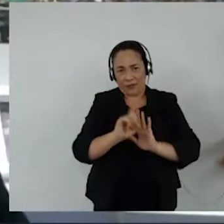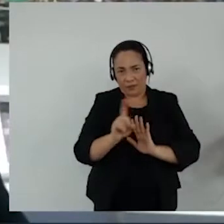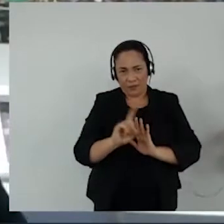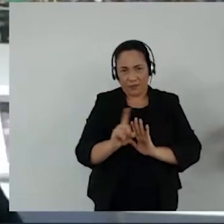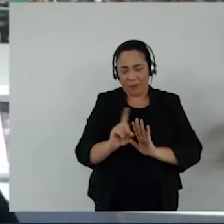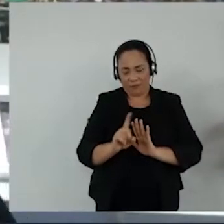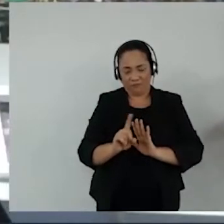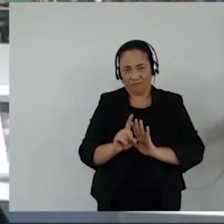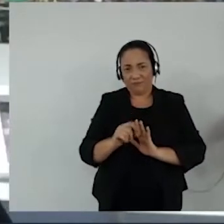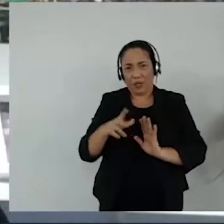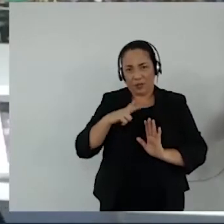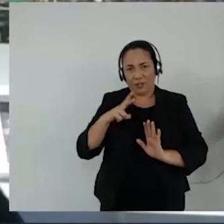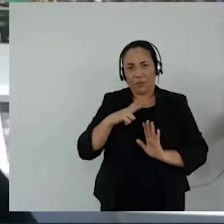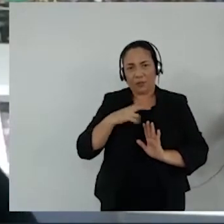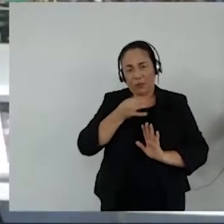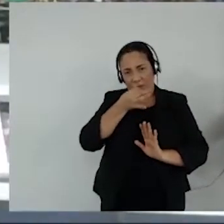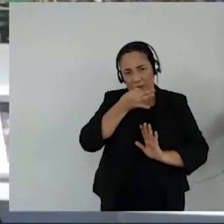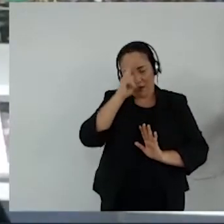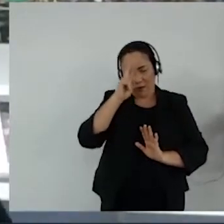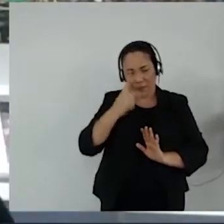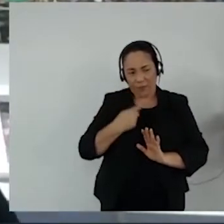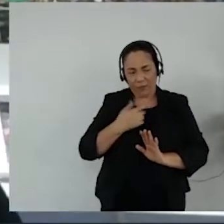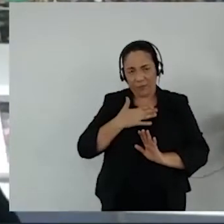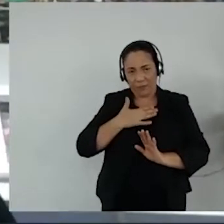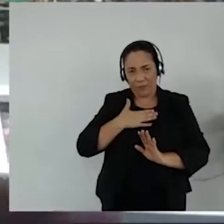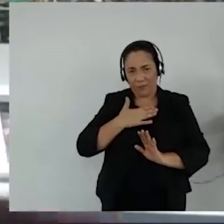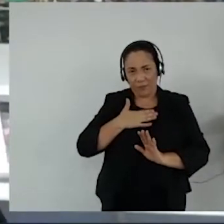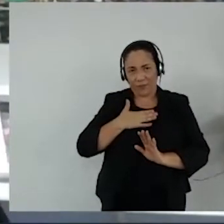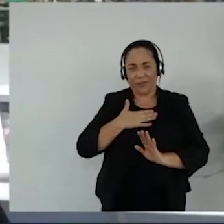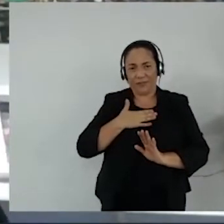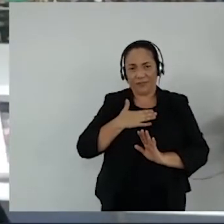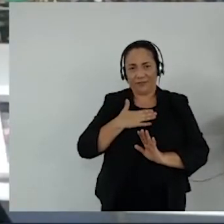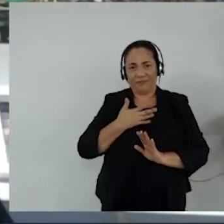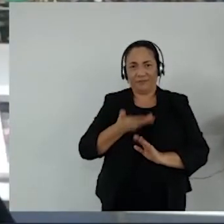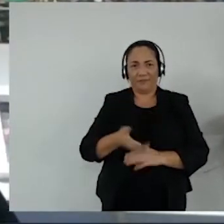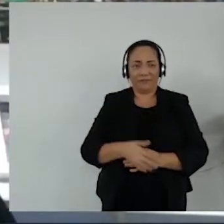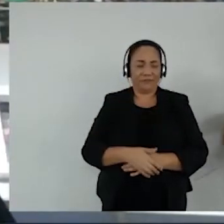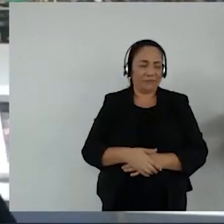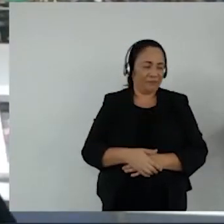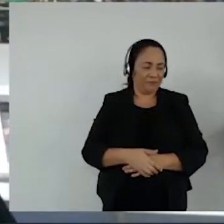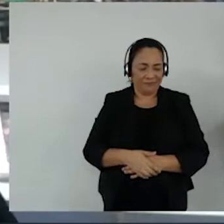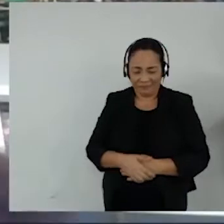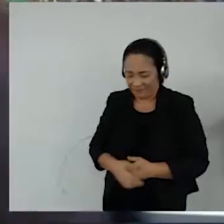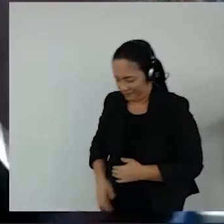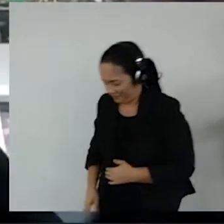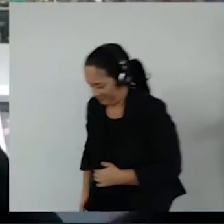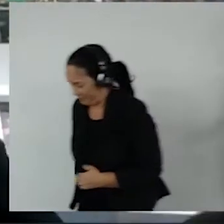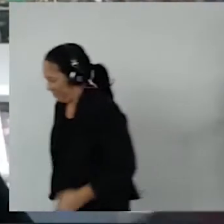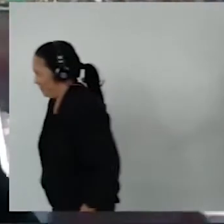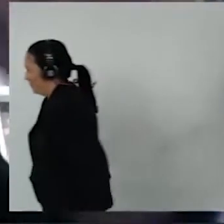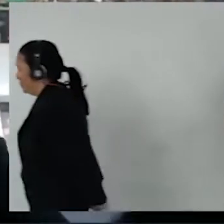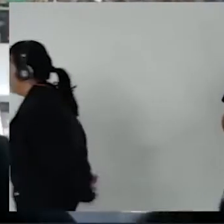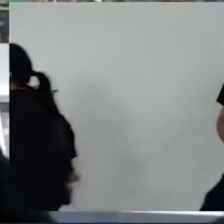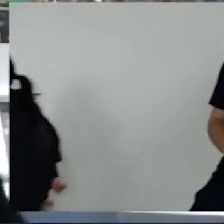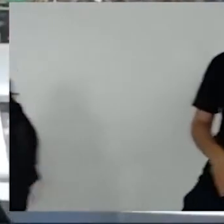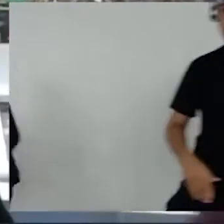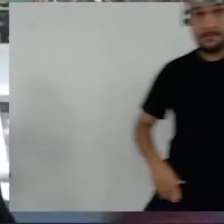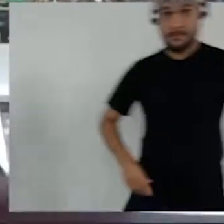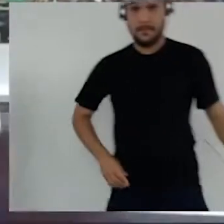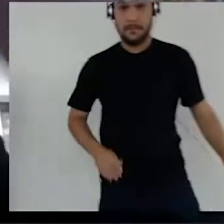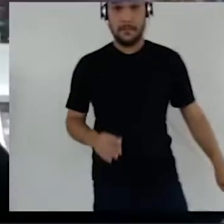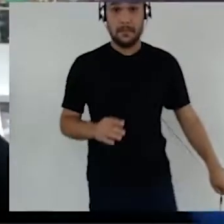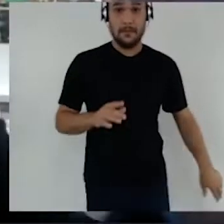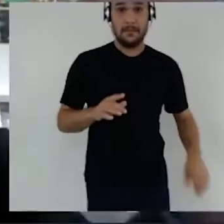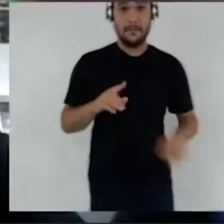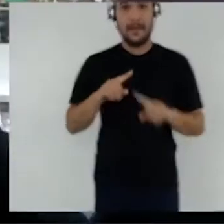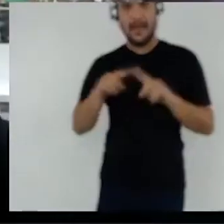concebo particularmente que a inovação do júri, nos modos que se propõe, fere a essência do tribunal, que é da essência do júri esse contato